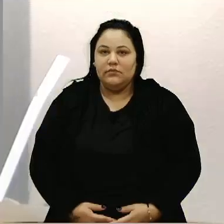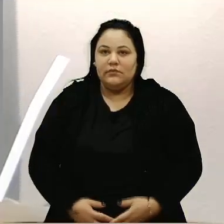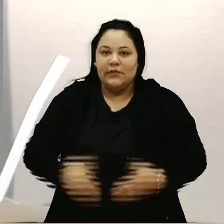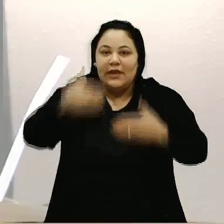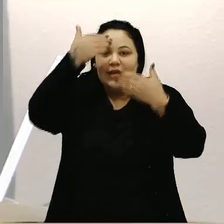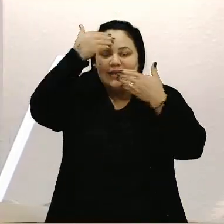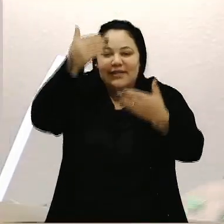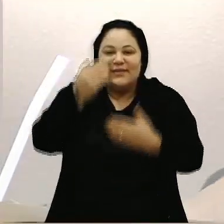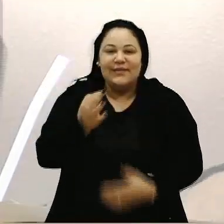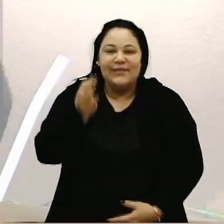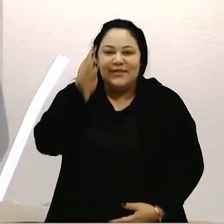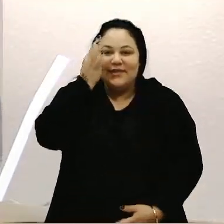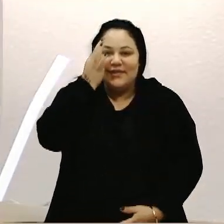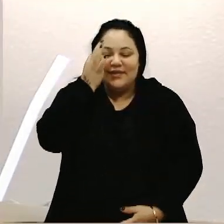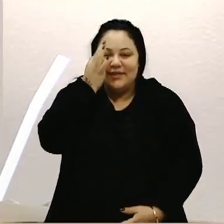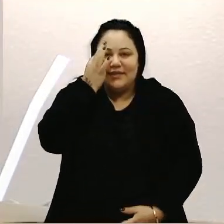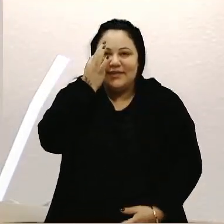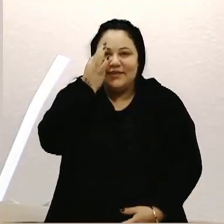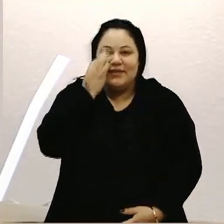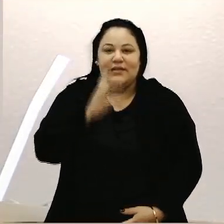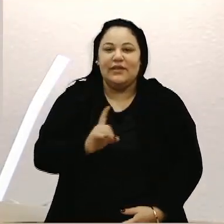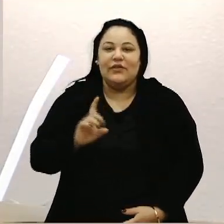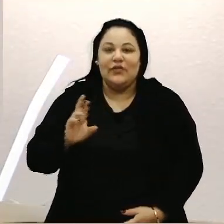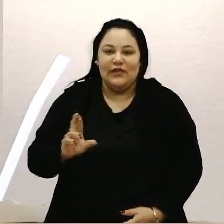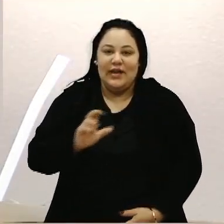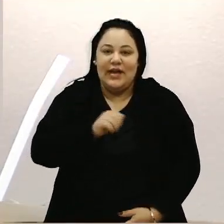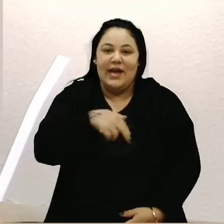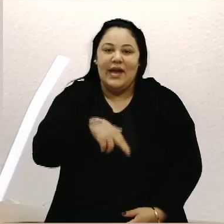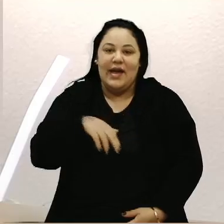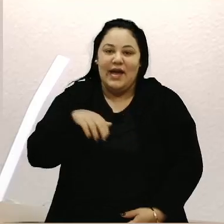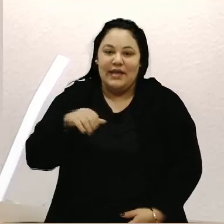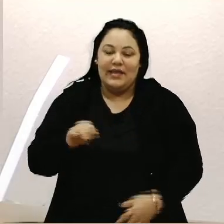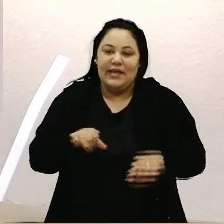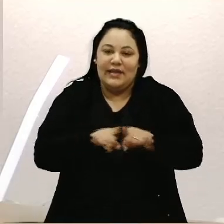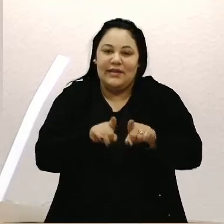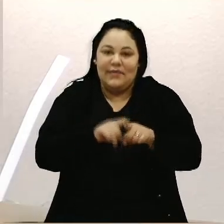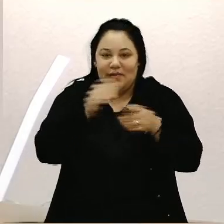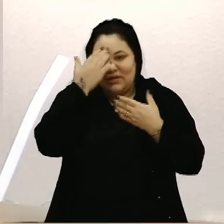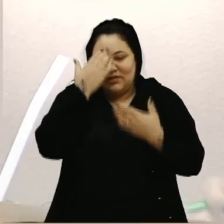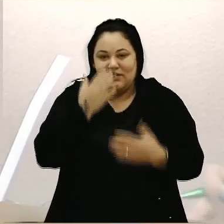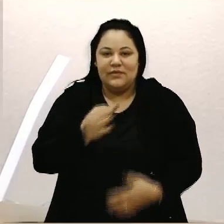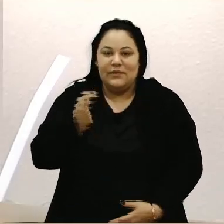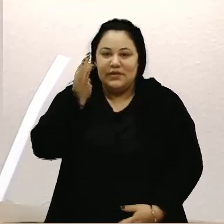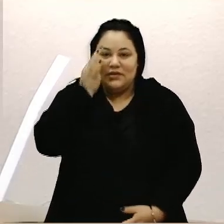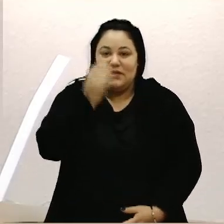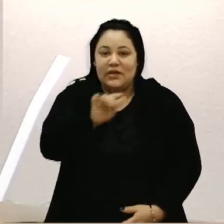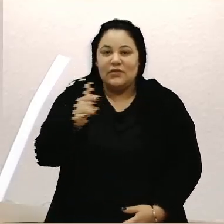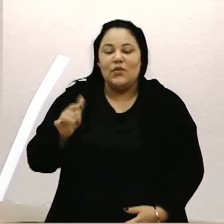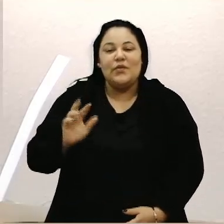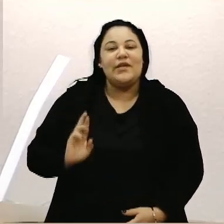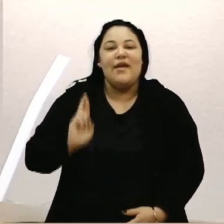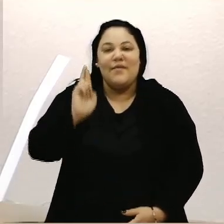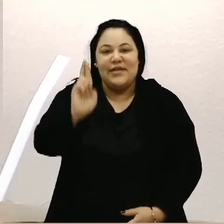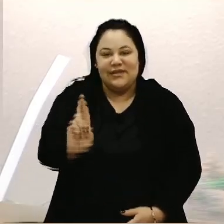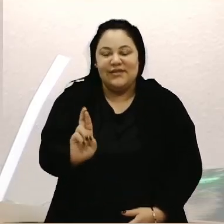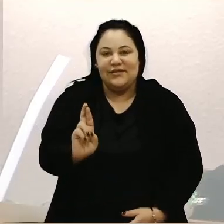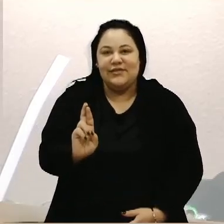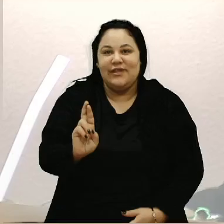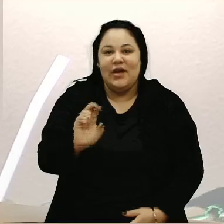Agradecemos a presença da doutora Ana Carla, também agradecemos a presença das demais representantes da